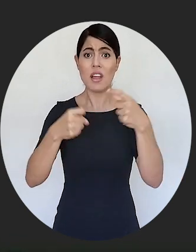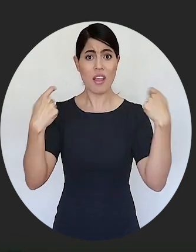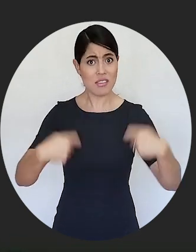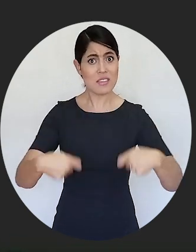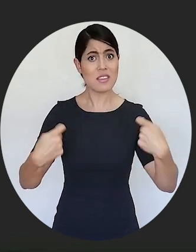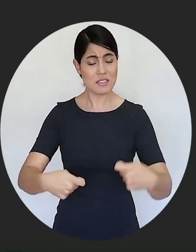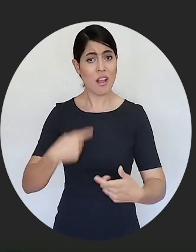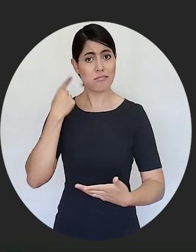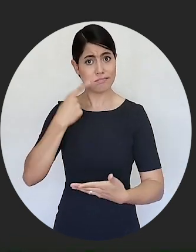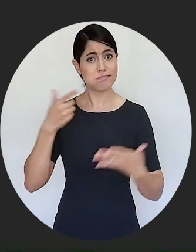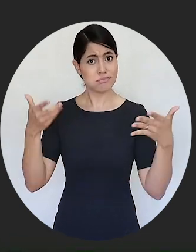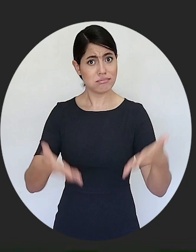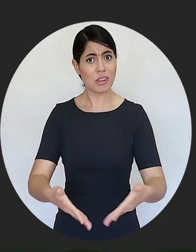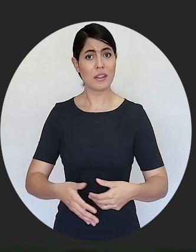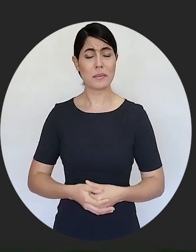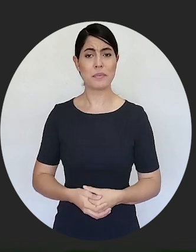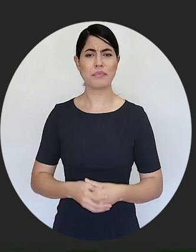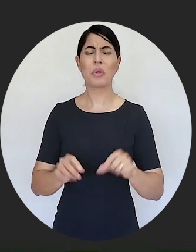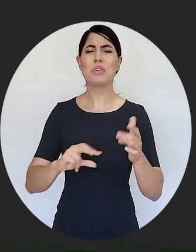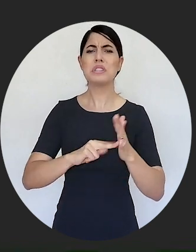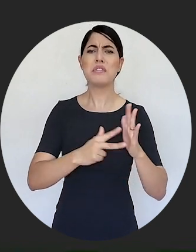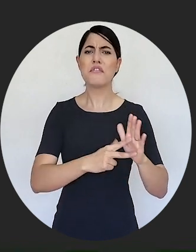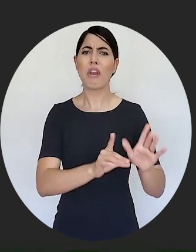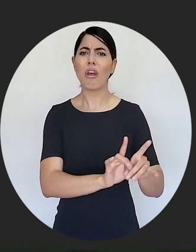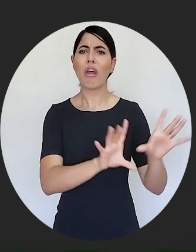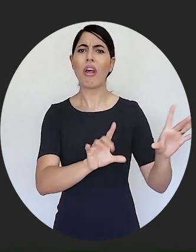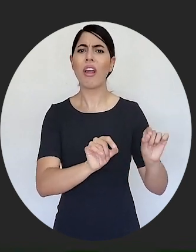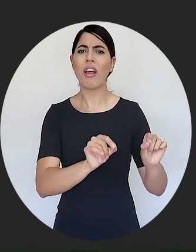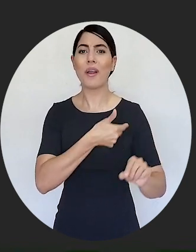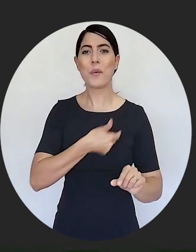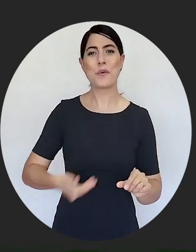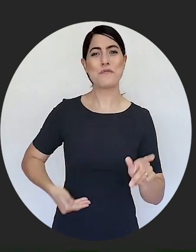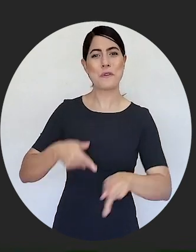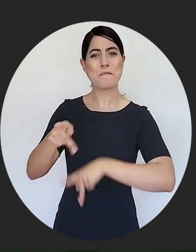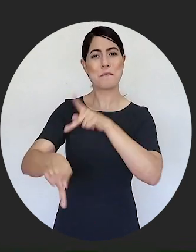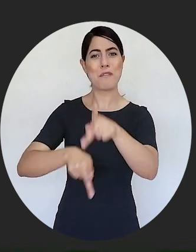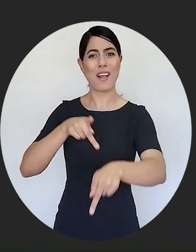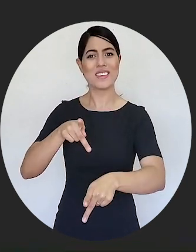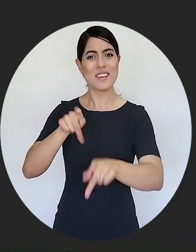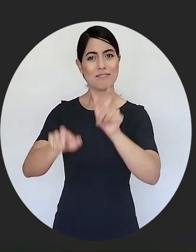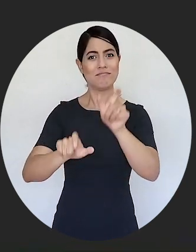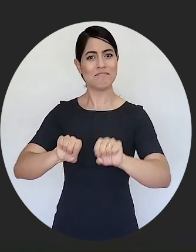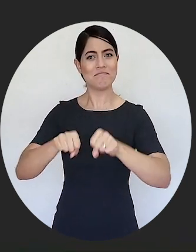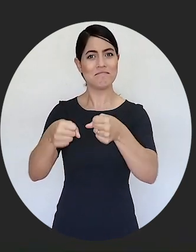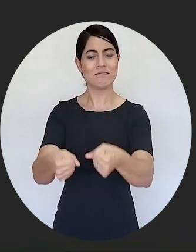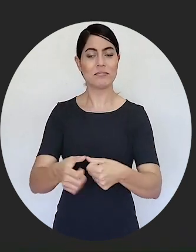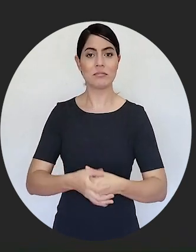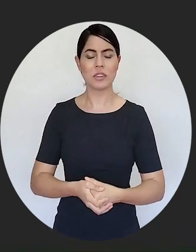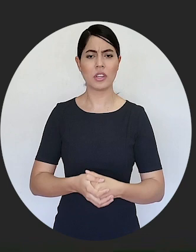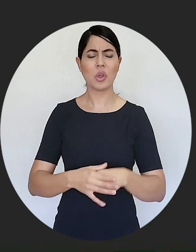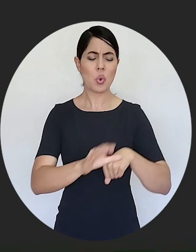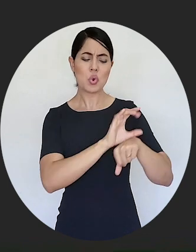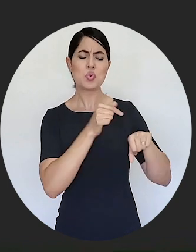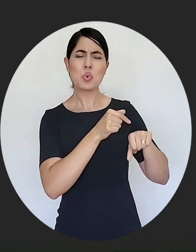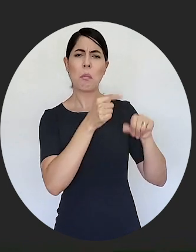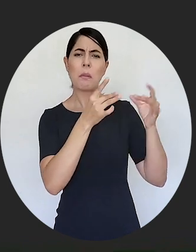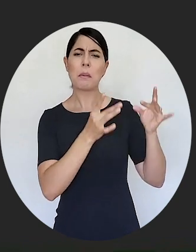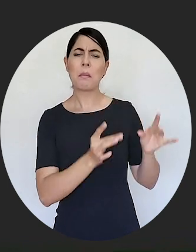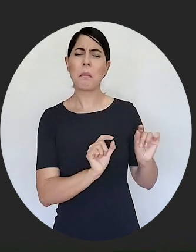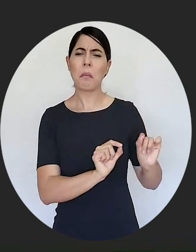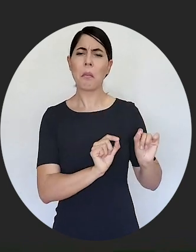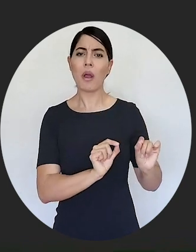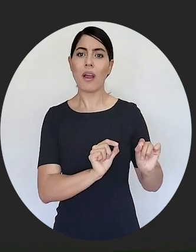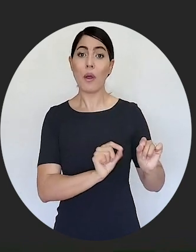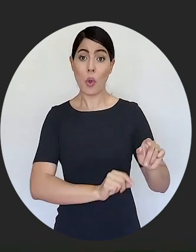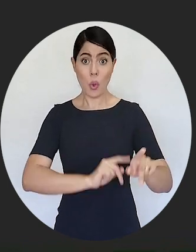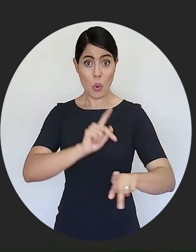é a democracia numa linguagem que todo mundo entende? É o governo do povo, evidentemente. O que a nossa Constituição diz? Que todo poder emana do povo e deve ser